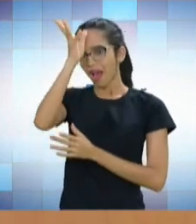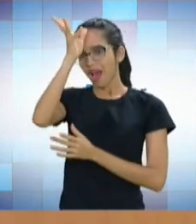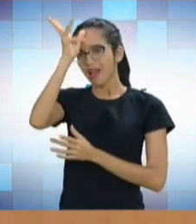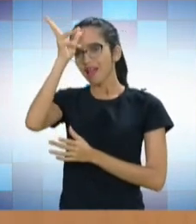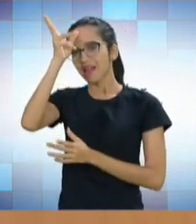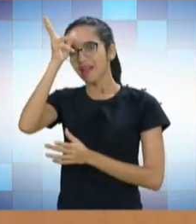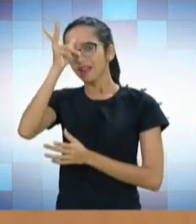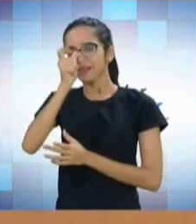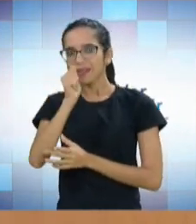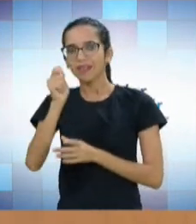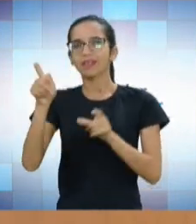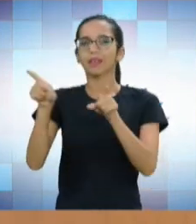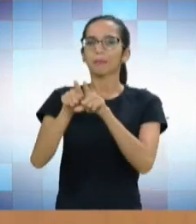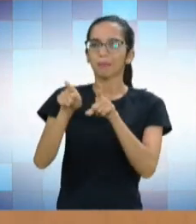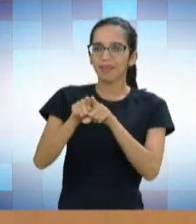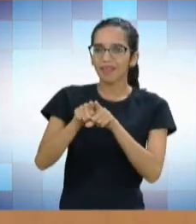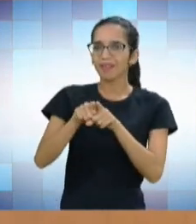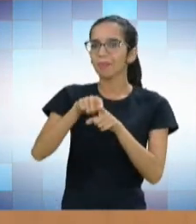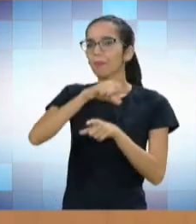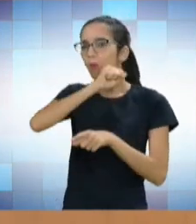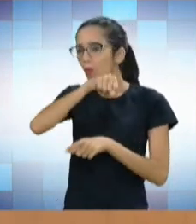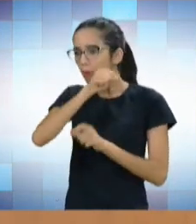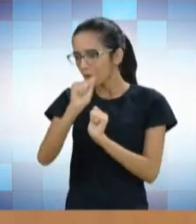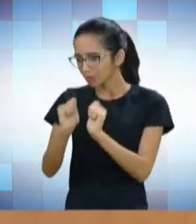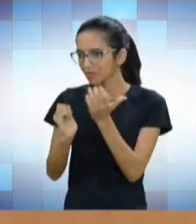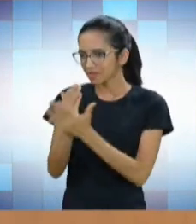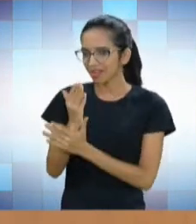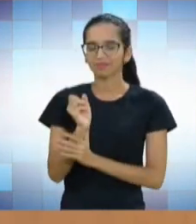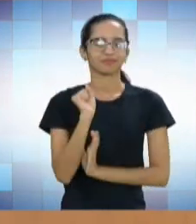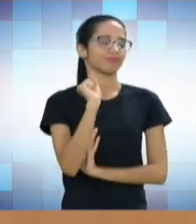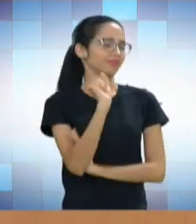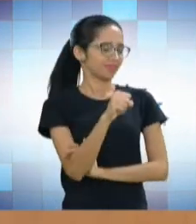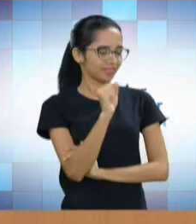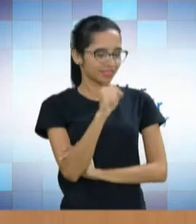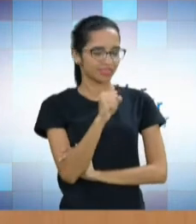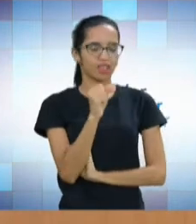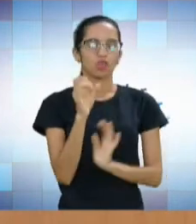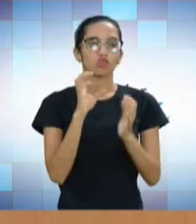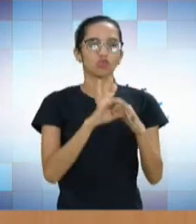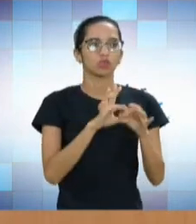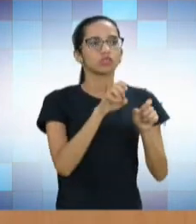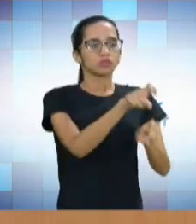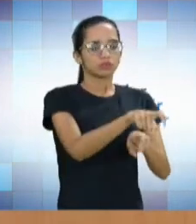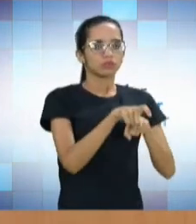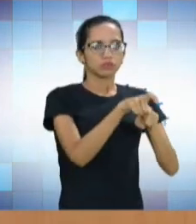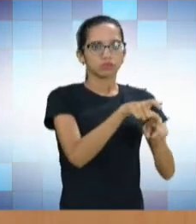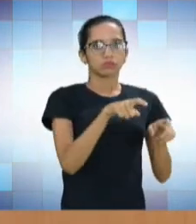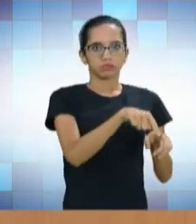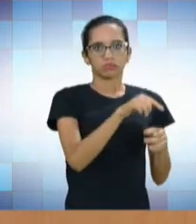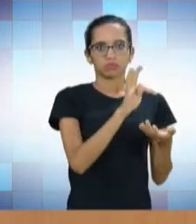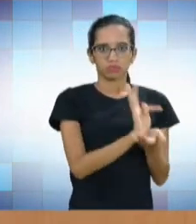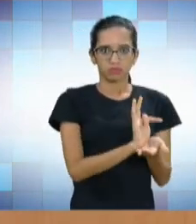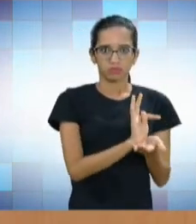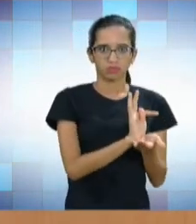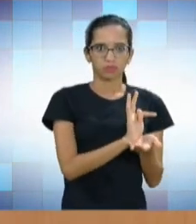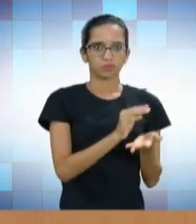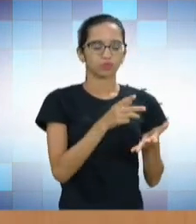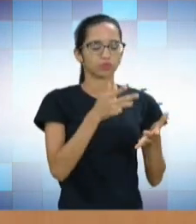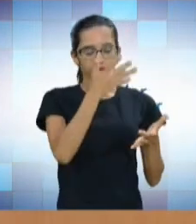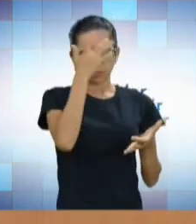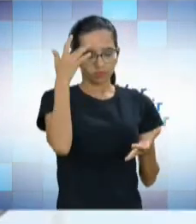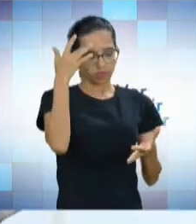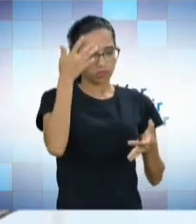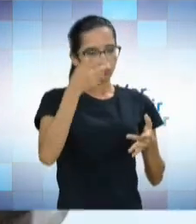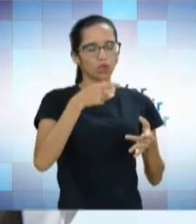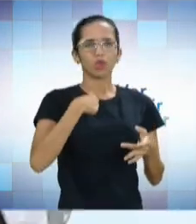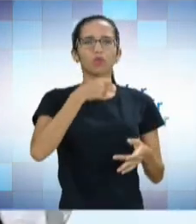uma freira pode pode ser aprovado recentemente nós tivemos um da área rural de teresina um grupo que nos procurou